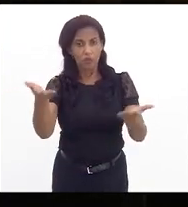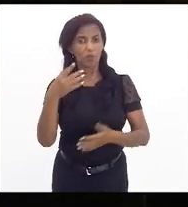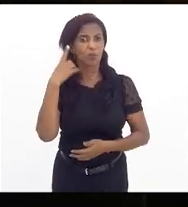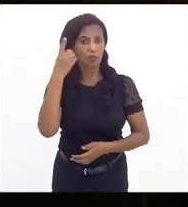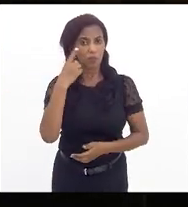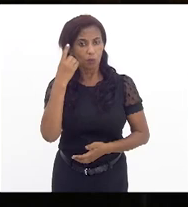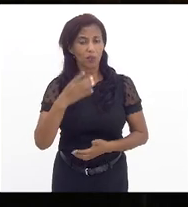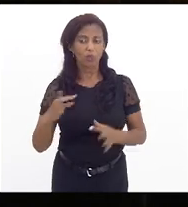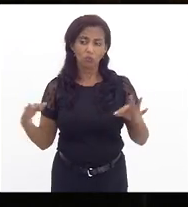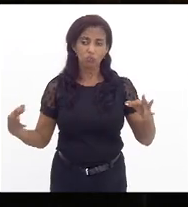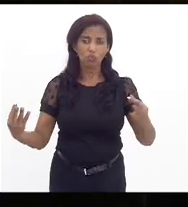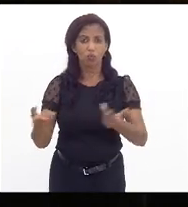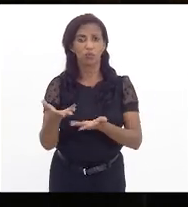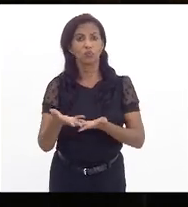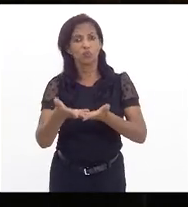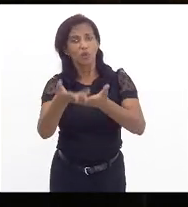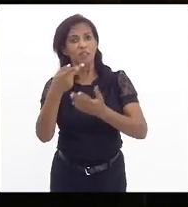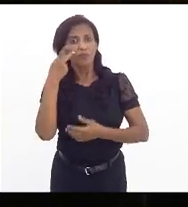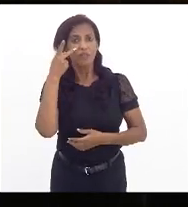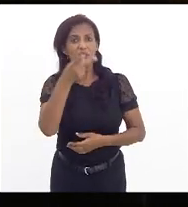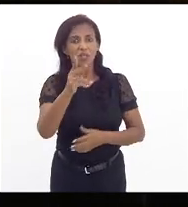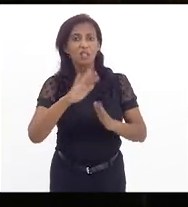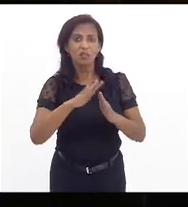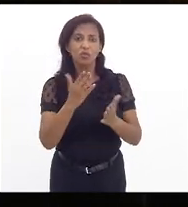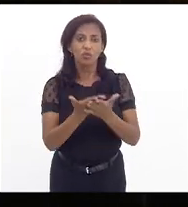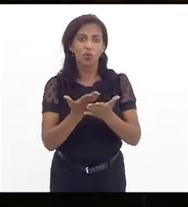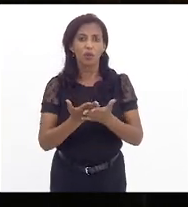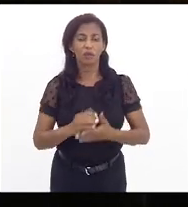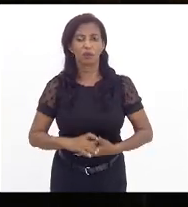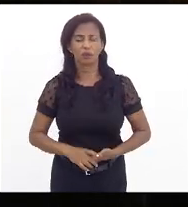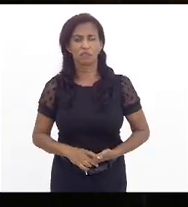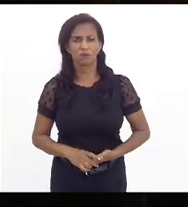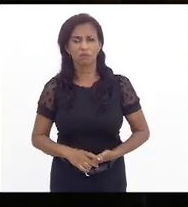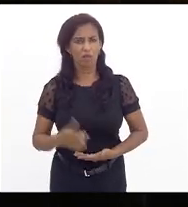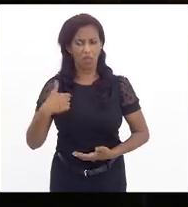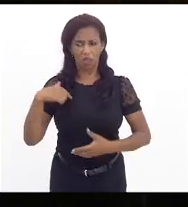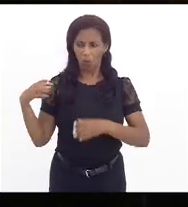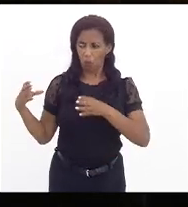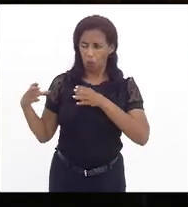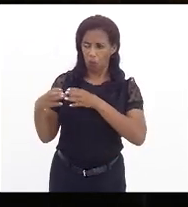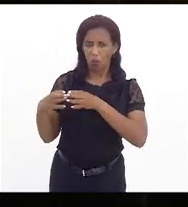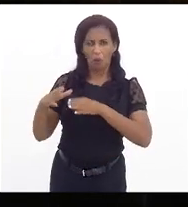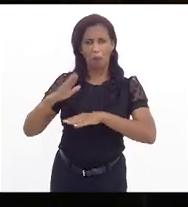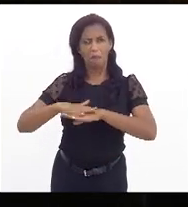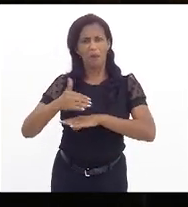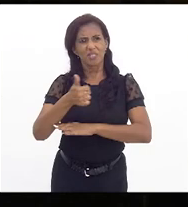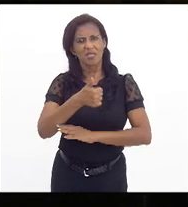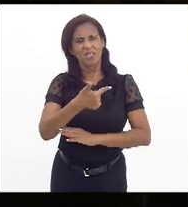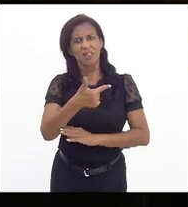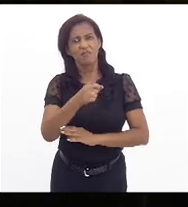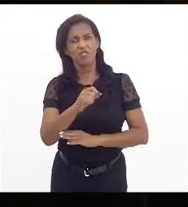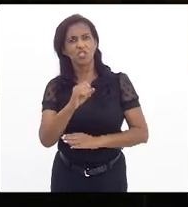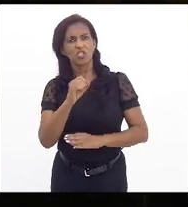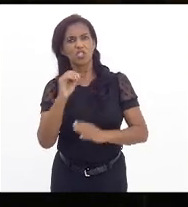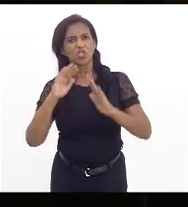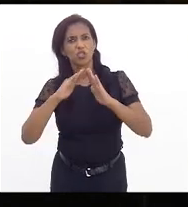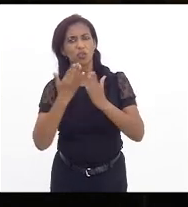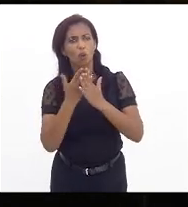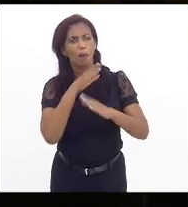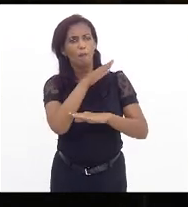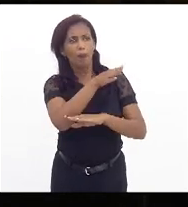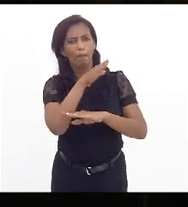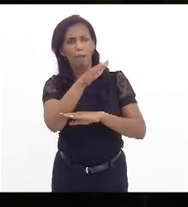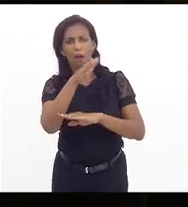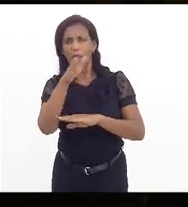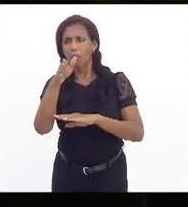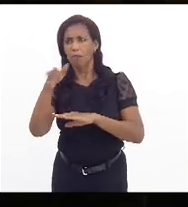deputados e as senhoras deputadas a visitar escolas. Eu, com a minha equipe, visitei mais de 120 escolas. Preparei